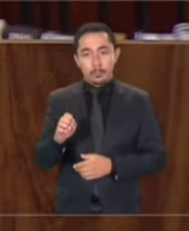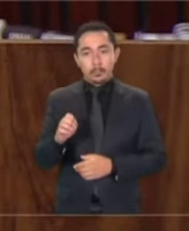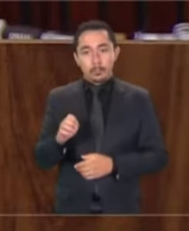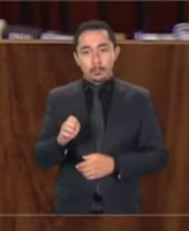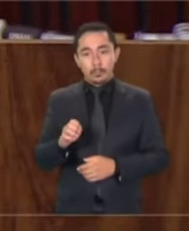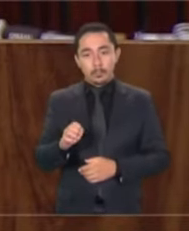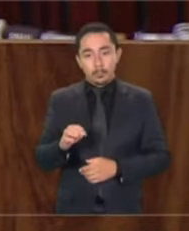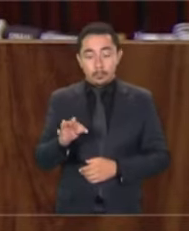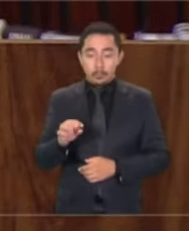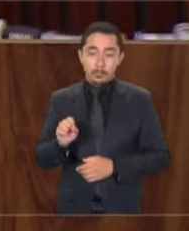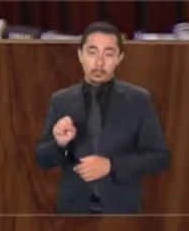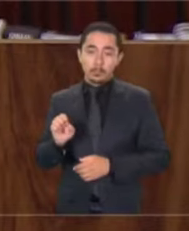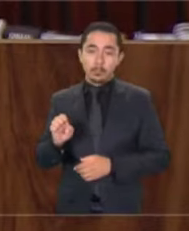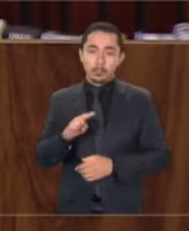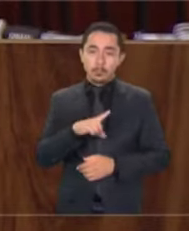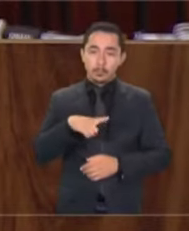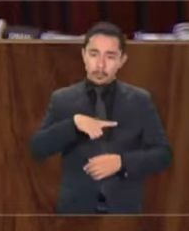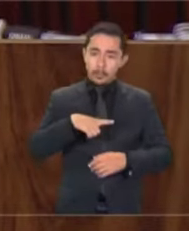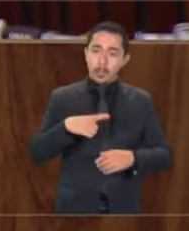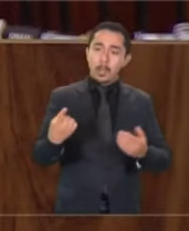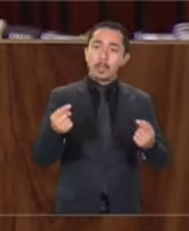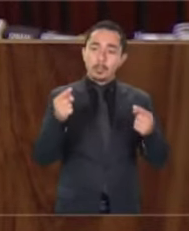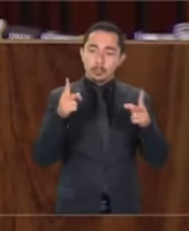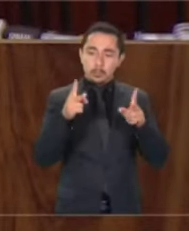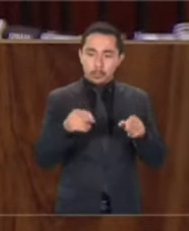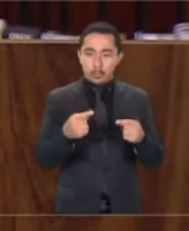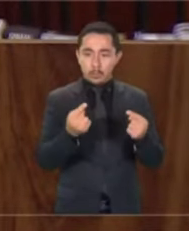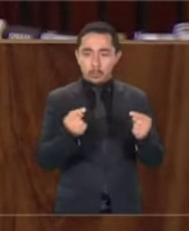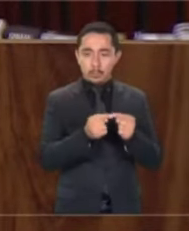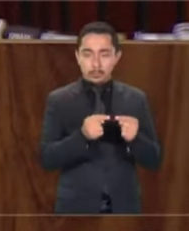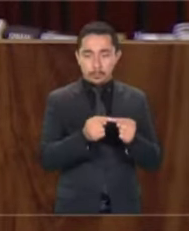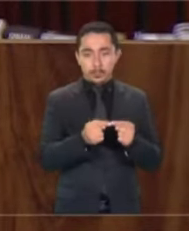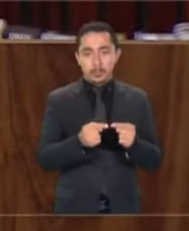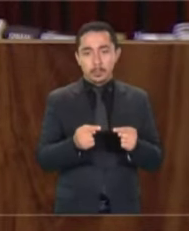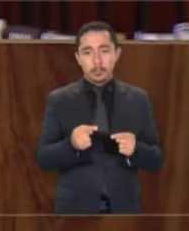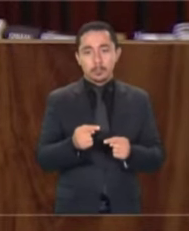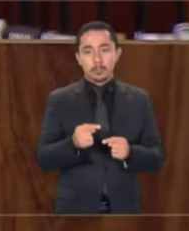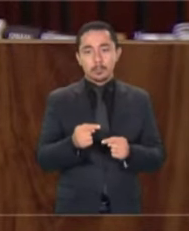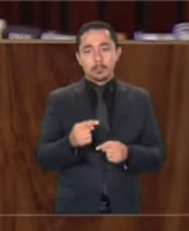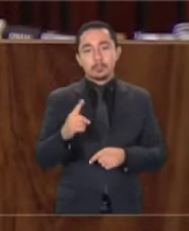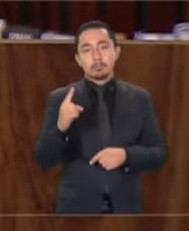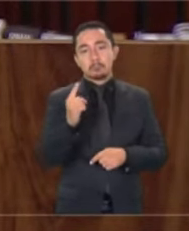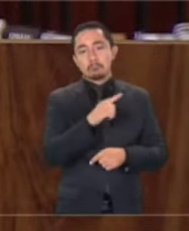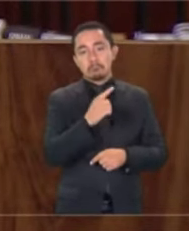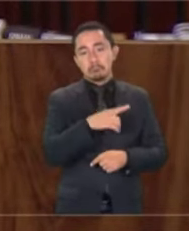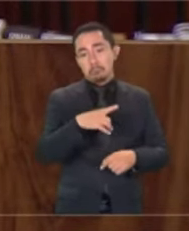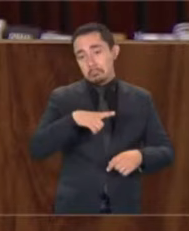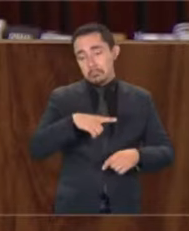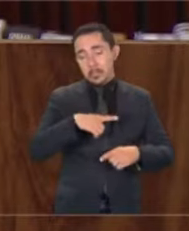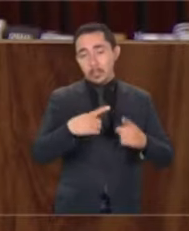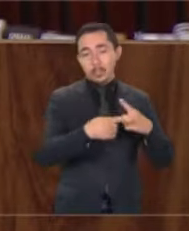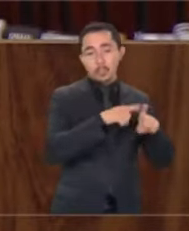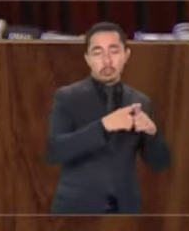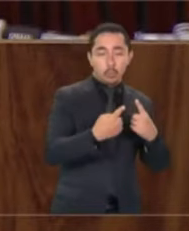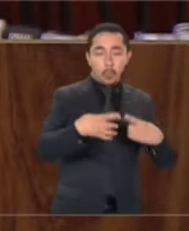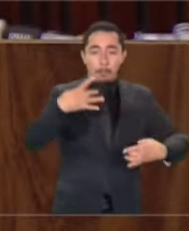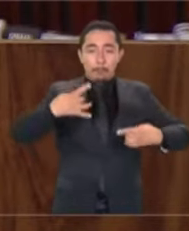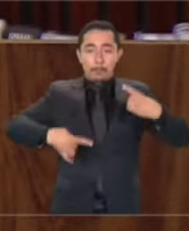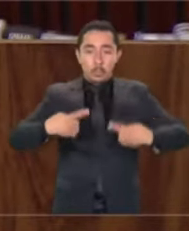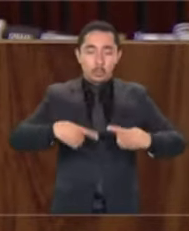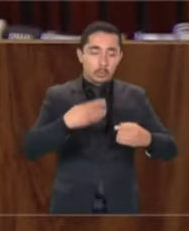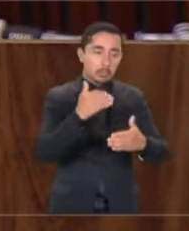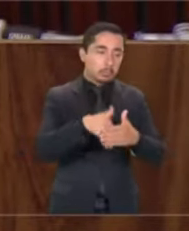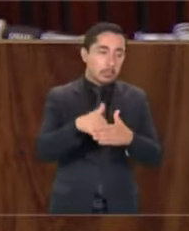caráter dialético imanente às disputas político-eleitorais exige maior deferência